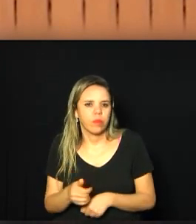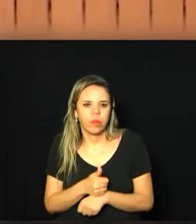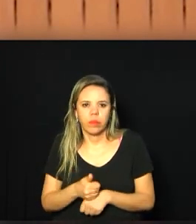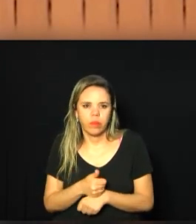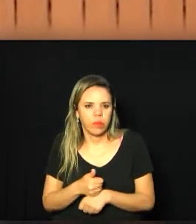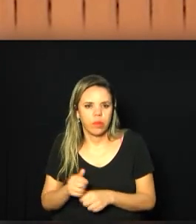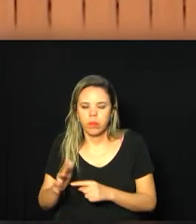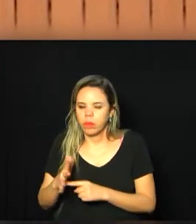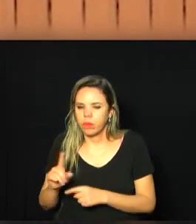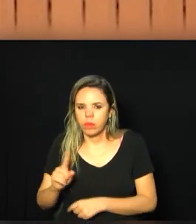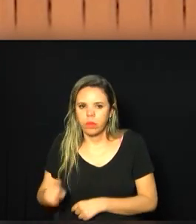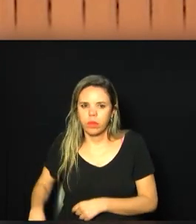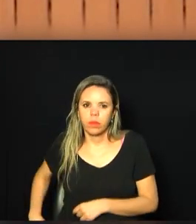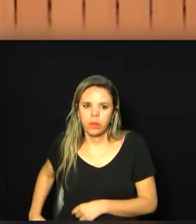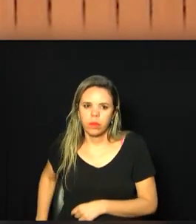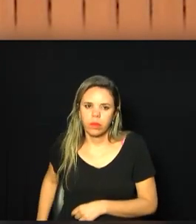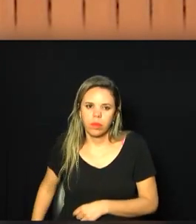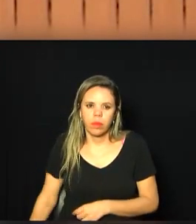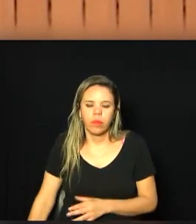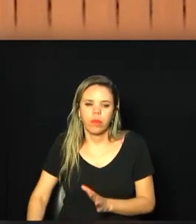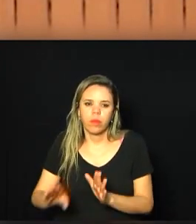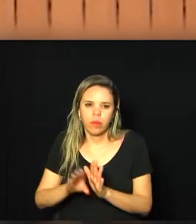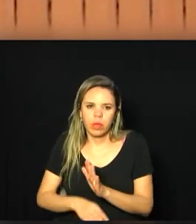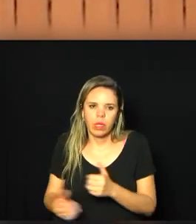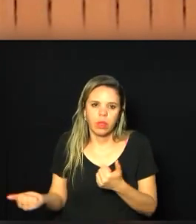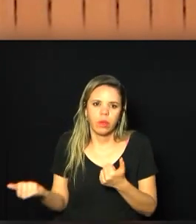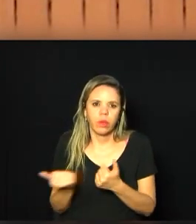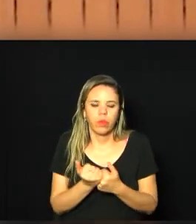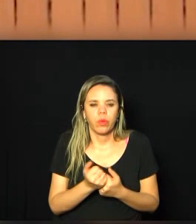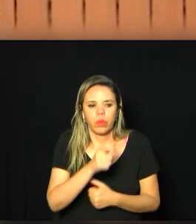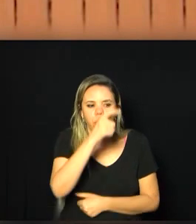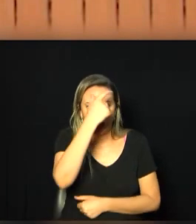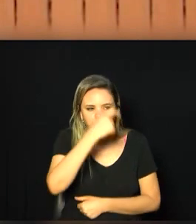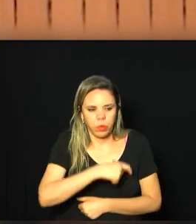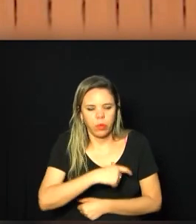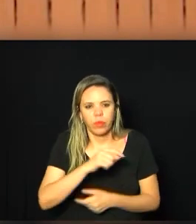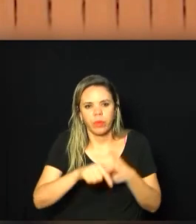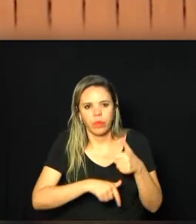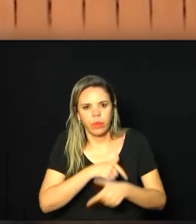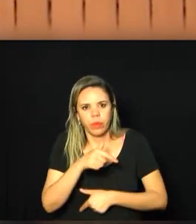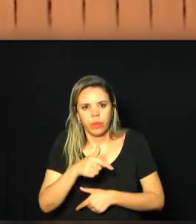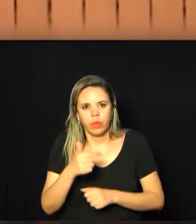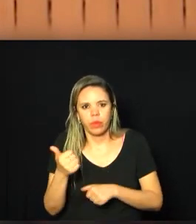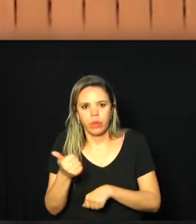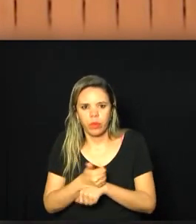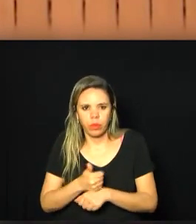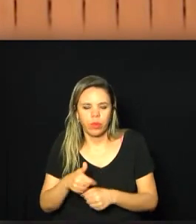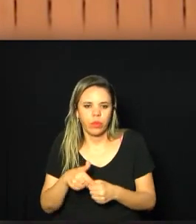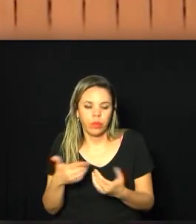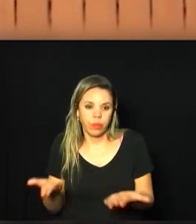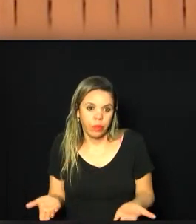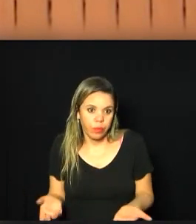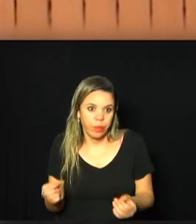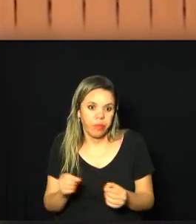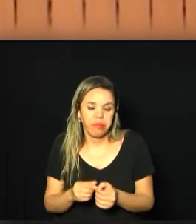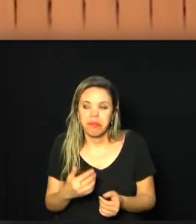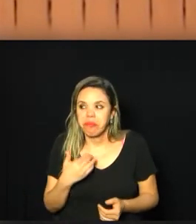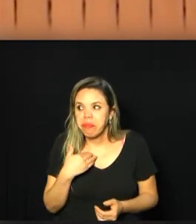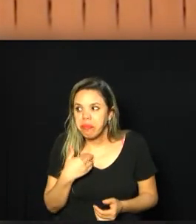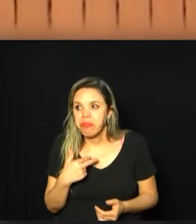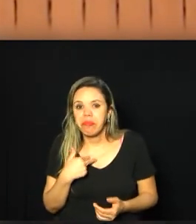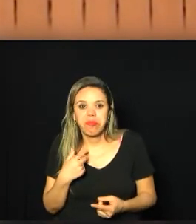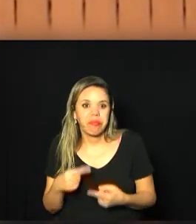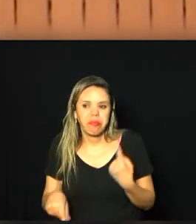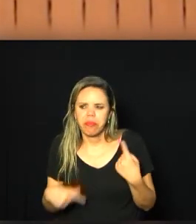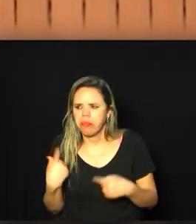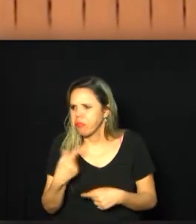pela máquina, é tirar o fretista e colocar o usuário para fazer o trabalho que o fretista faz. Então a gente precisa dizer que nós